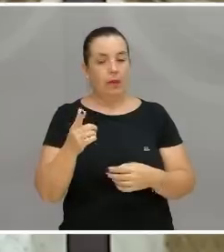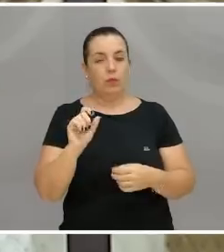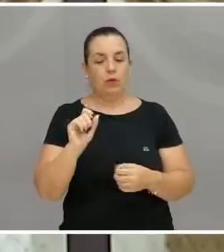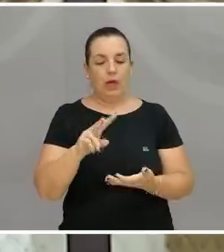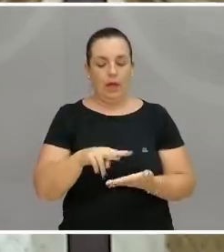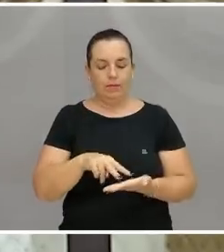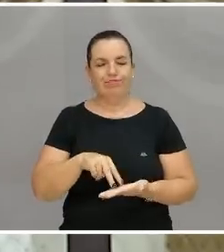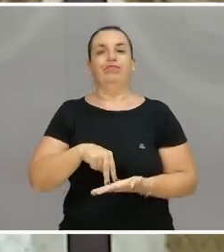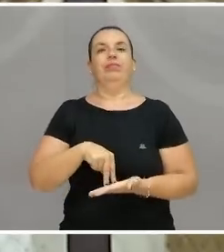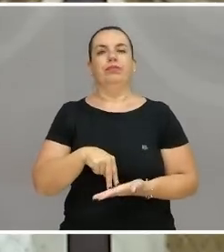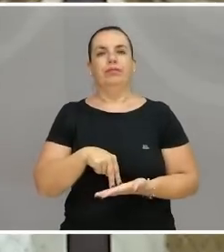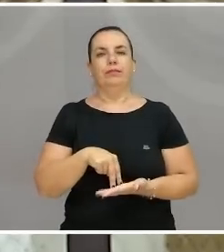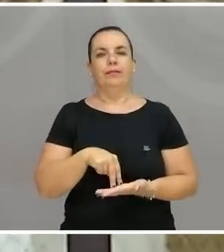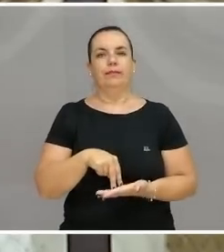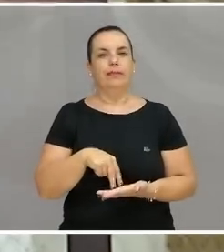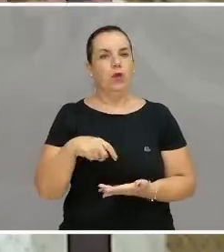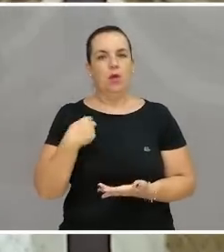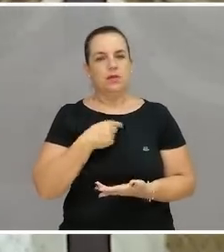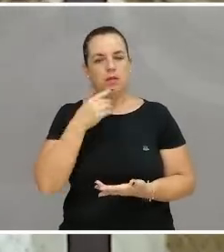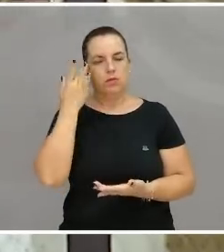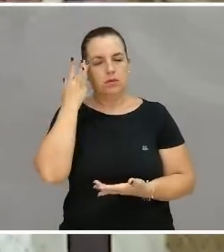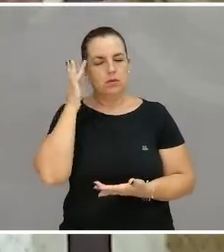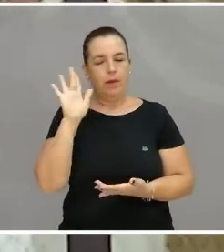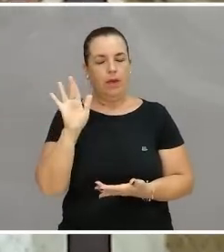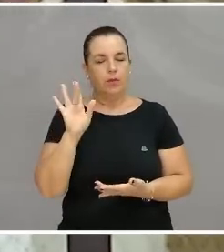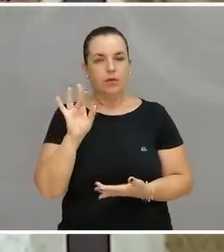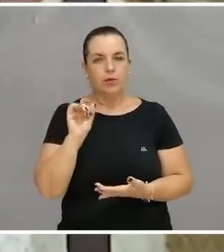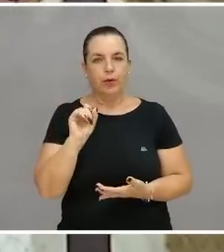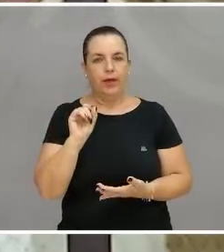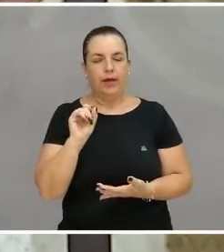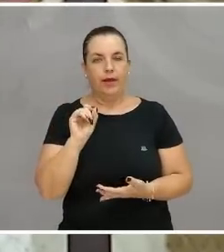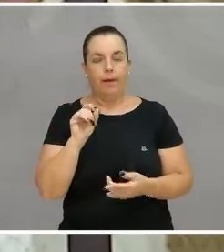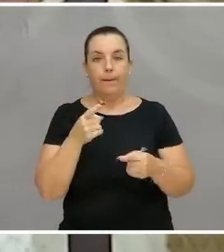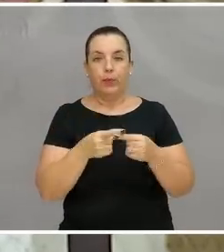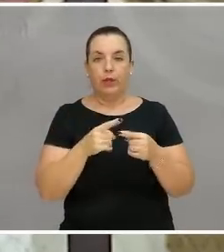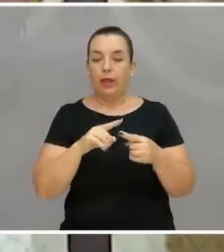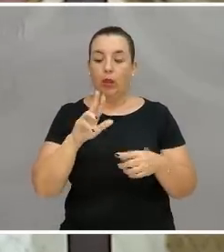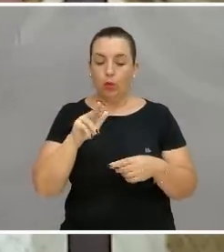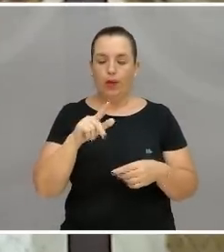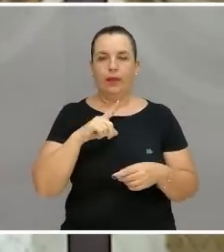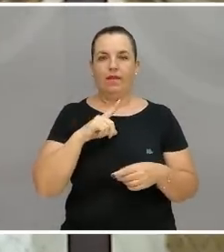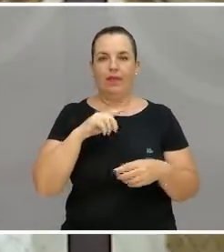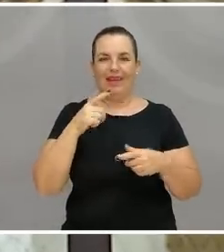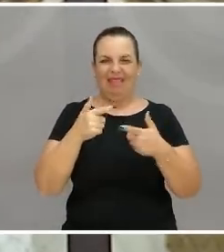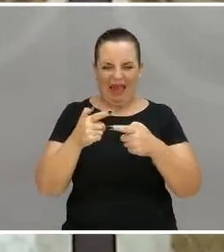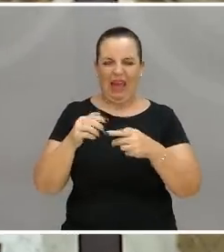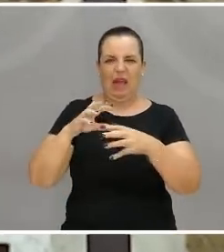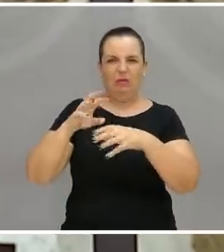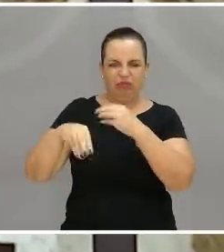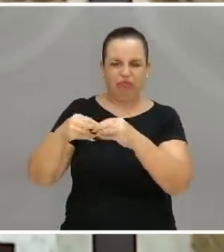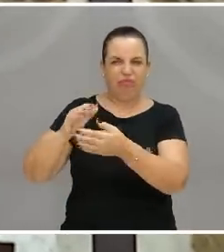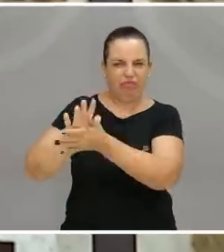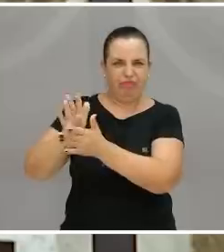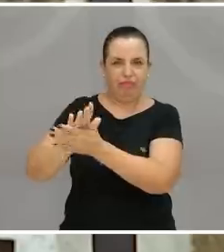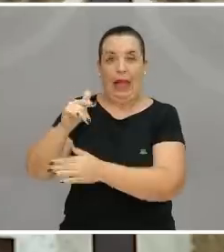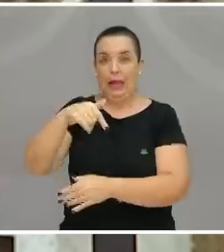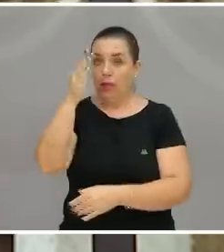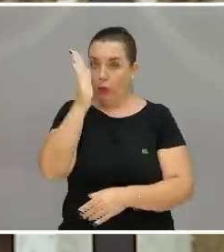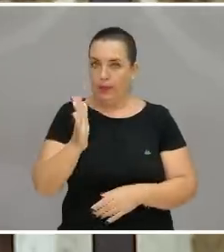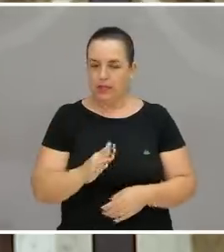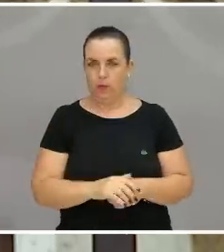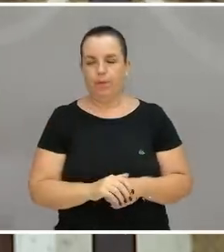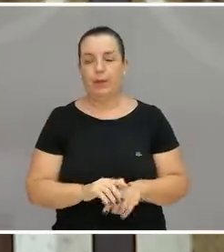reerguer. Mas por que eu fiz esse paralelo da Segunda Guerra Mundial? Que quando um povo se une